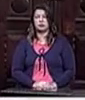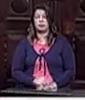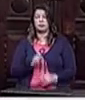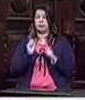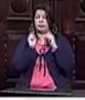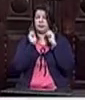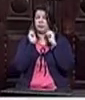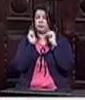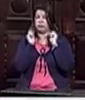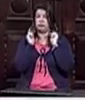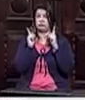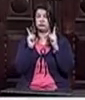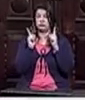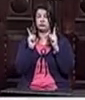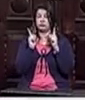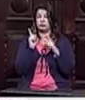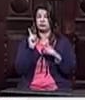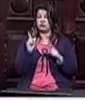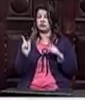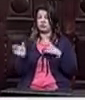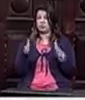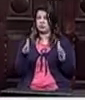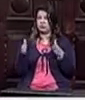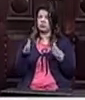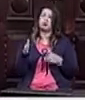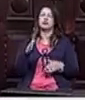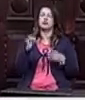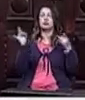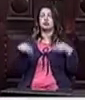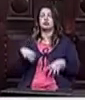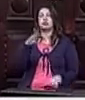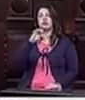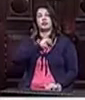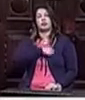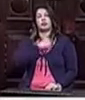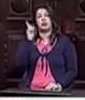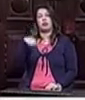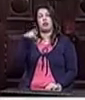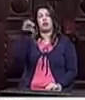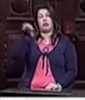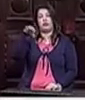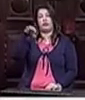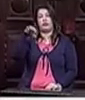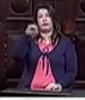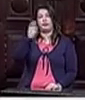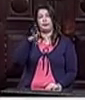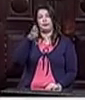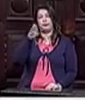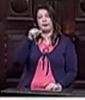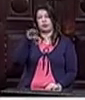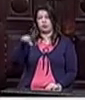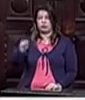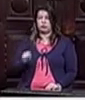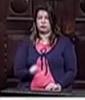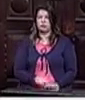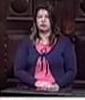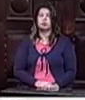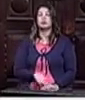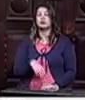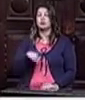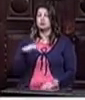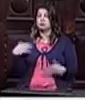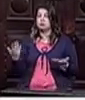no número. A estimativa de renúncia fiscal é de 9 bi. 9 bi. Qual é